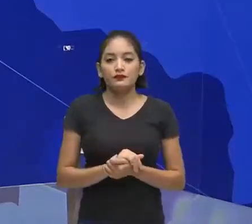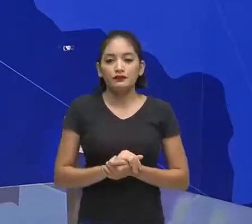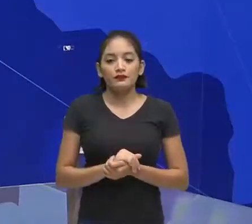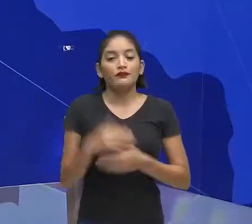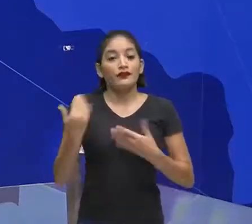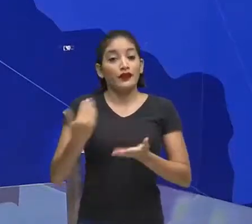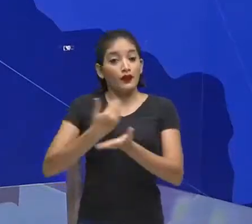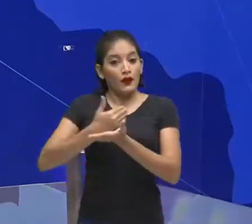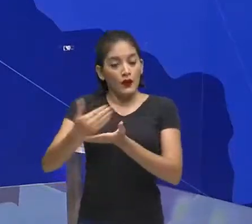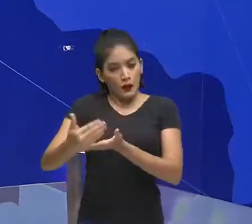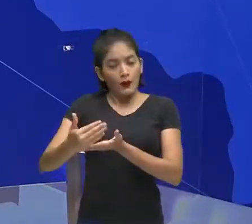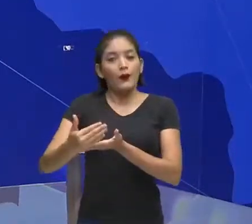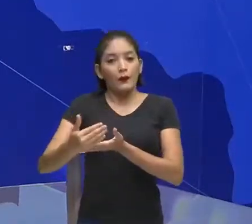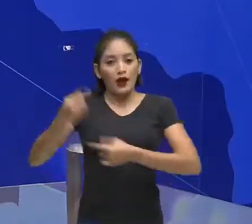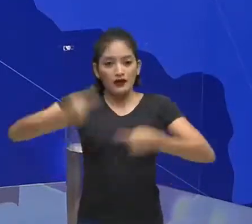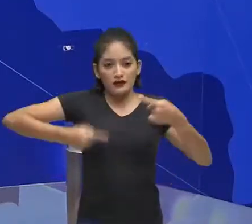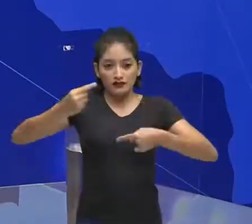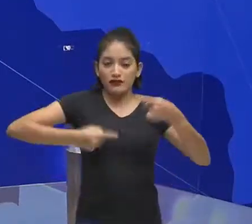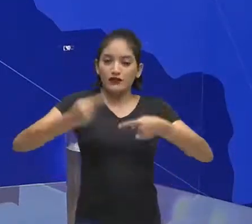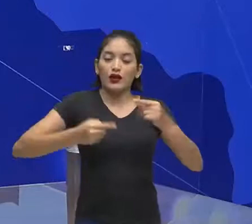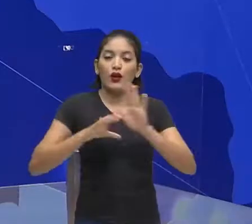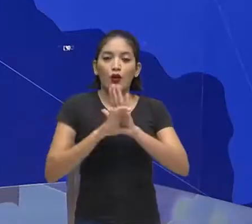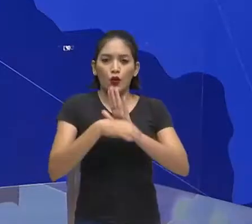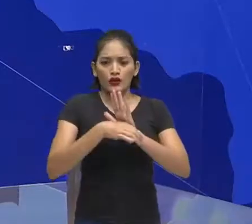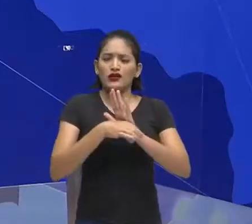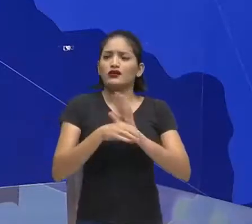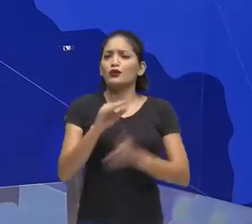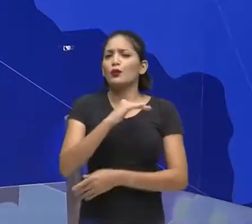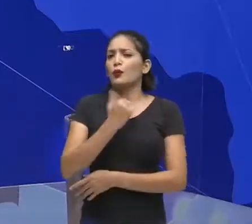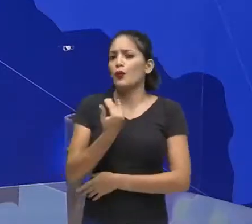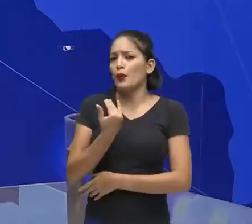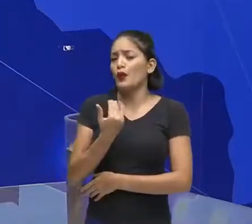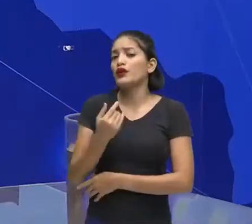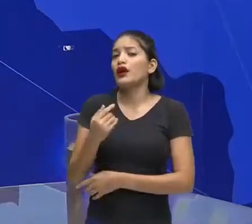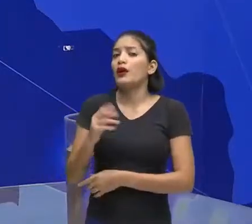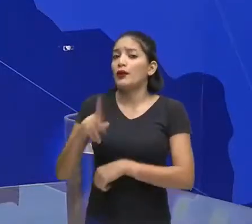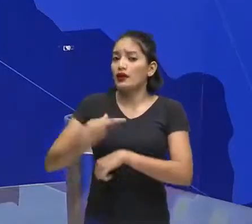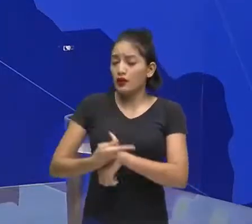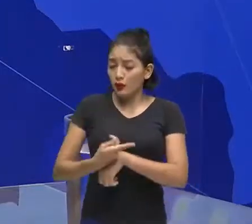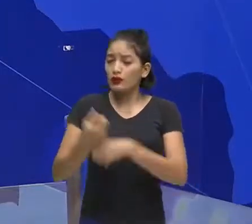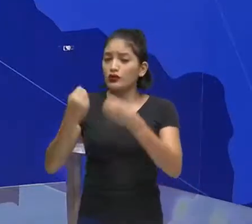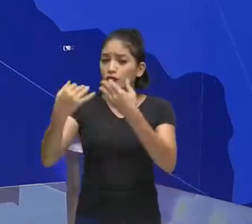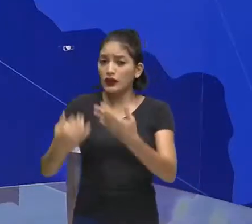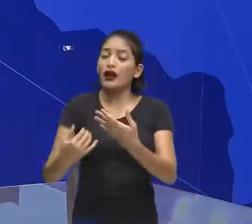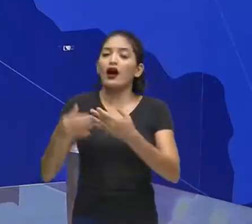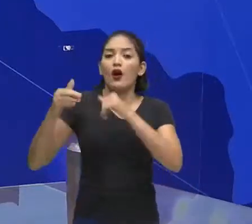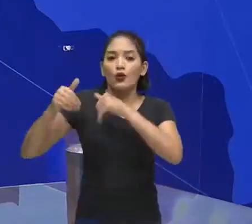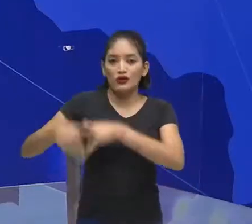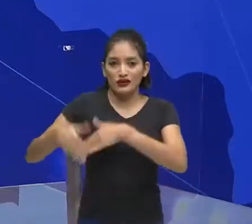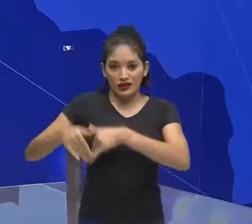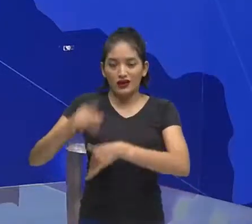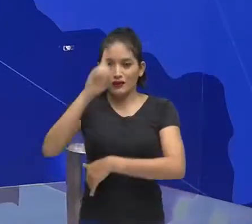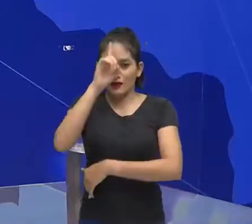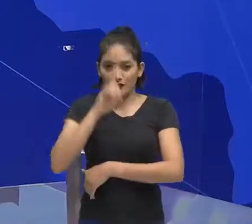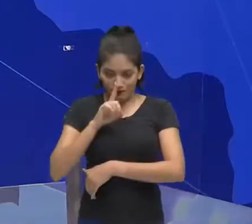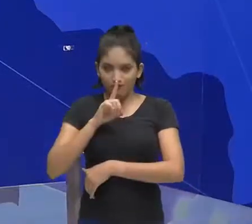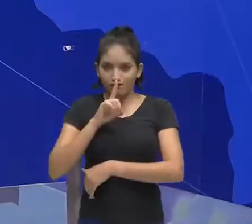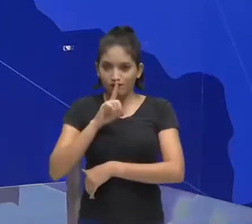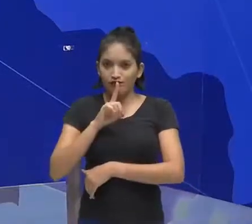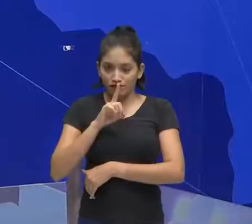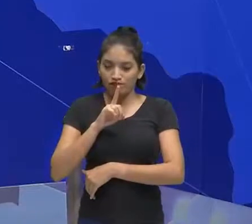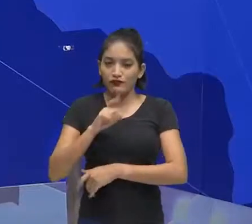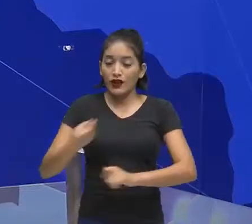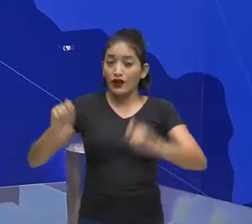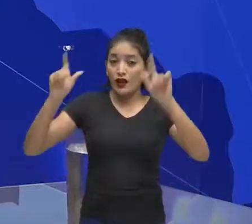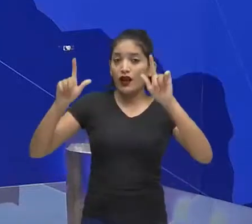Iniciamos essa discussão trazendo esse conceito de morte para que a gente consiga falar sobre o Setembro Amarelo. O Setembro Amarelo é uma campanha que surgiu nos